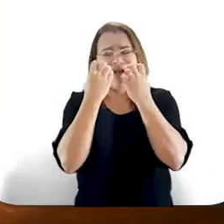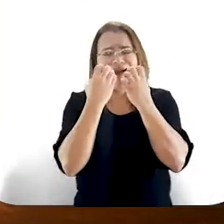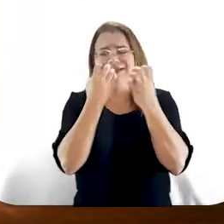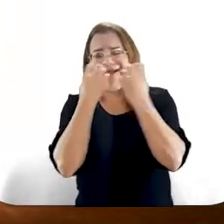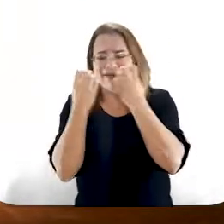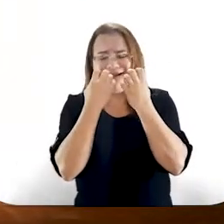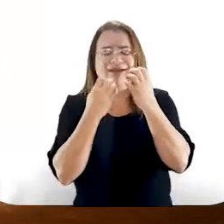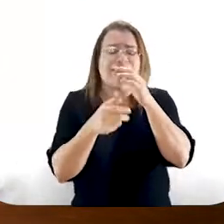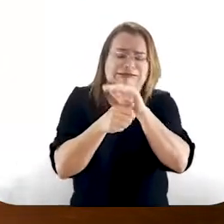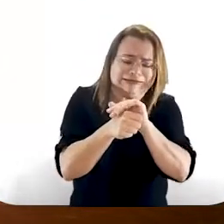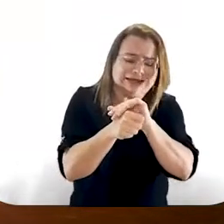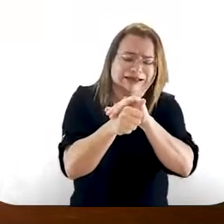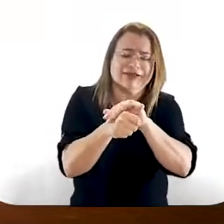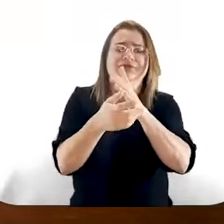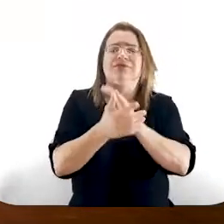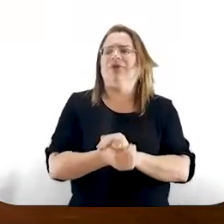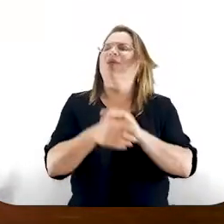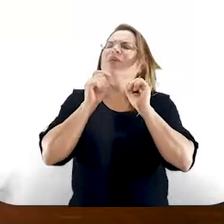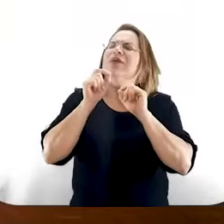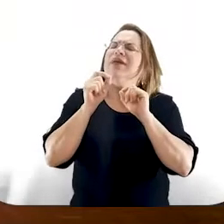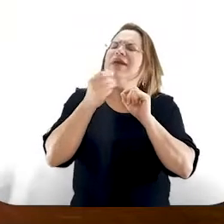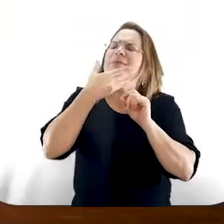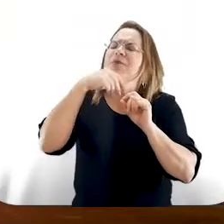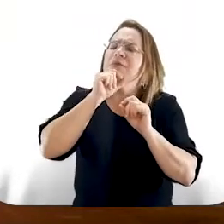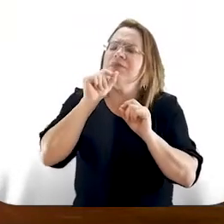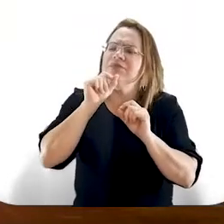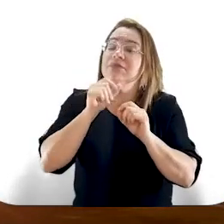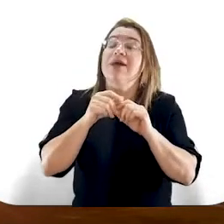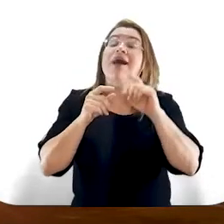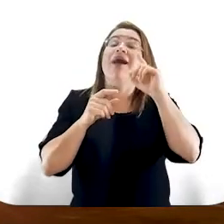cago está apertando. O quê, meu pai?